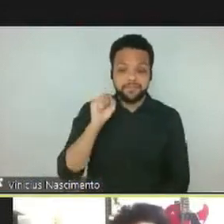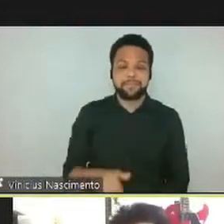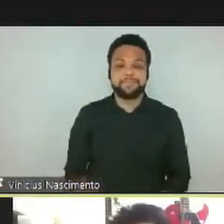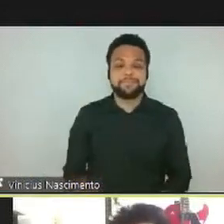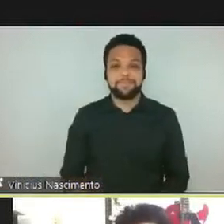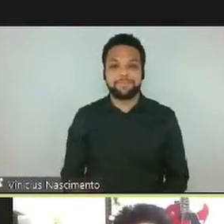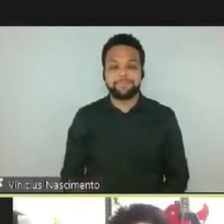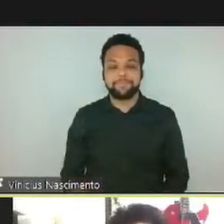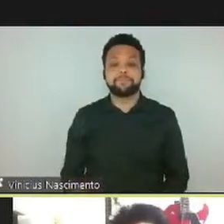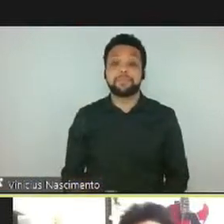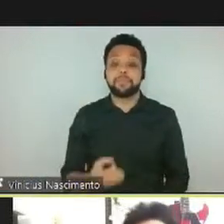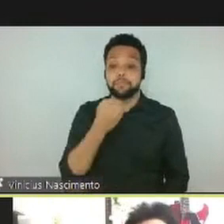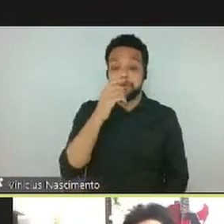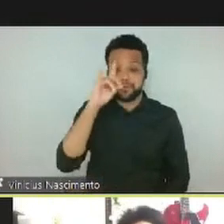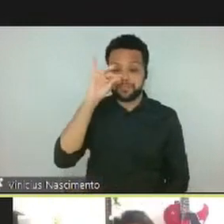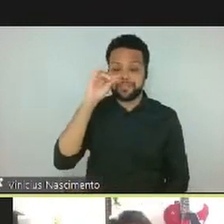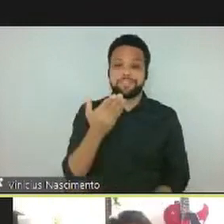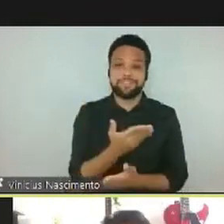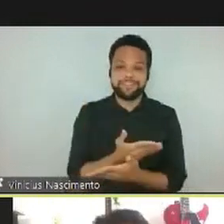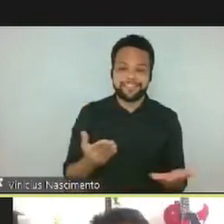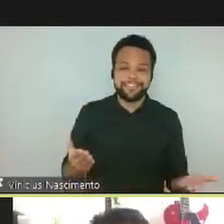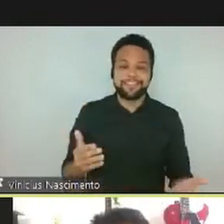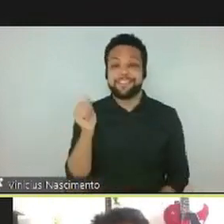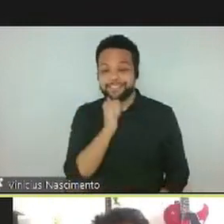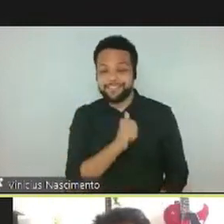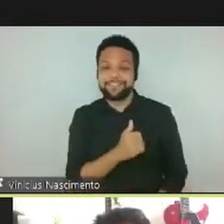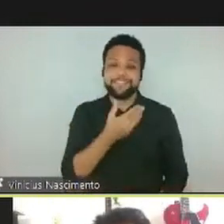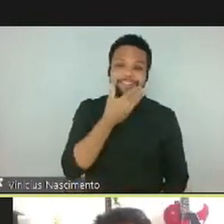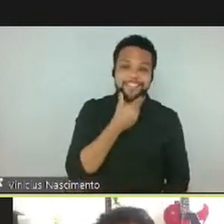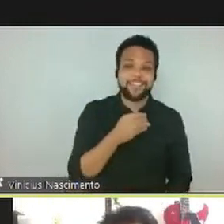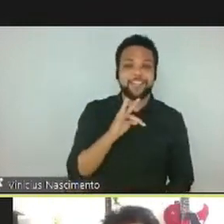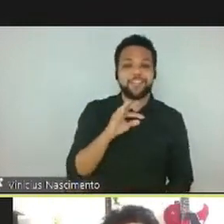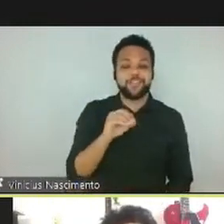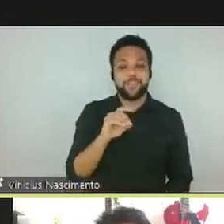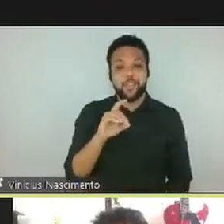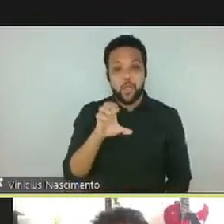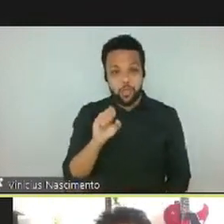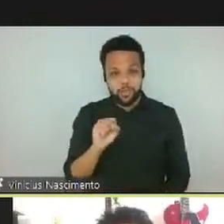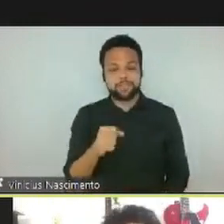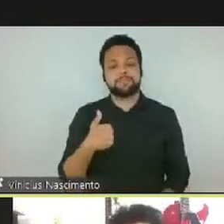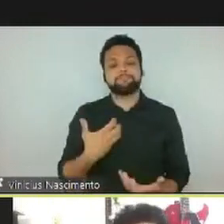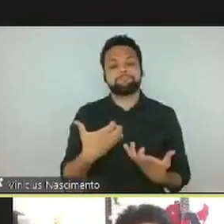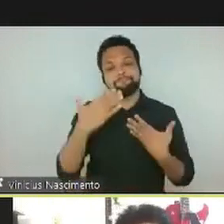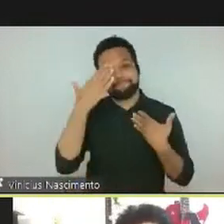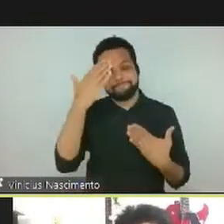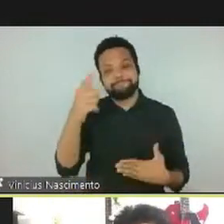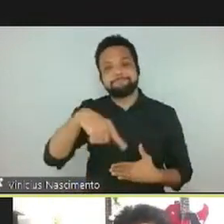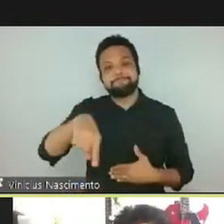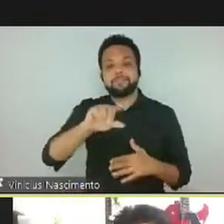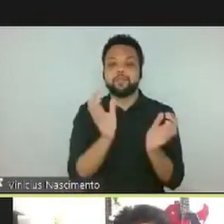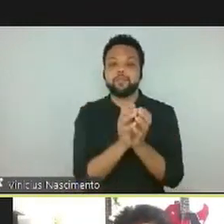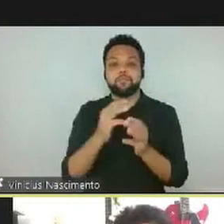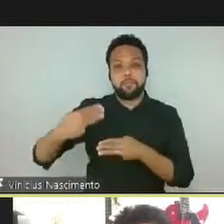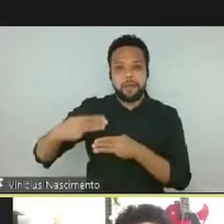Bom dia para todos, todas e todes. Agradecendo o pessoal do MAC, estou muito feliz, achei